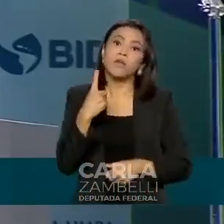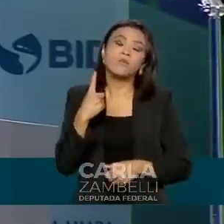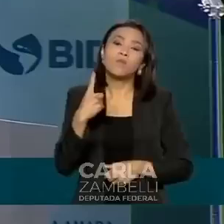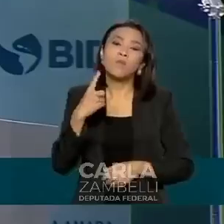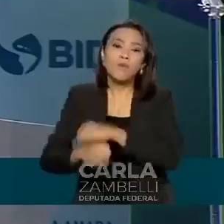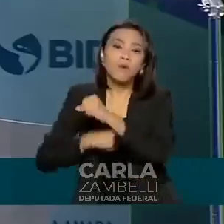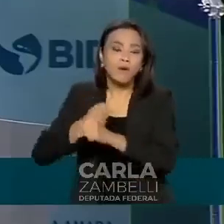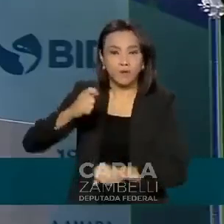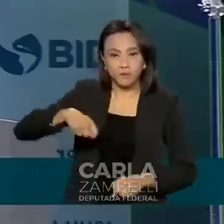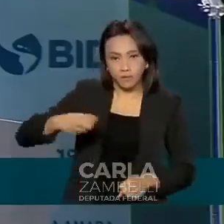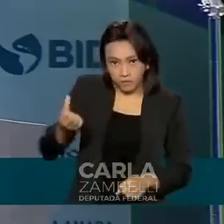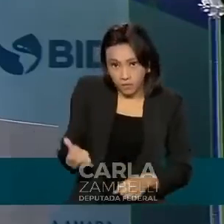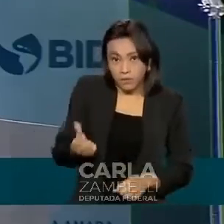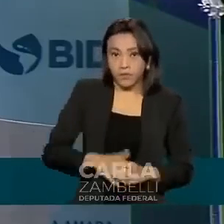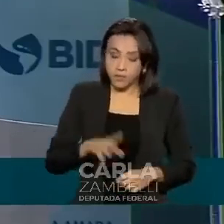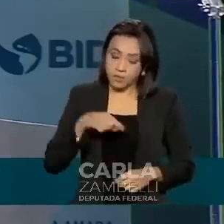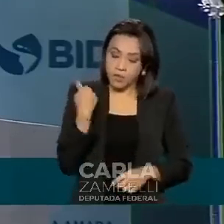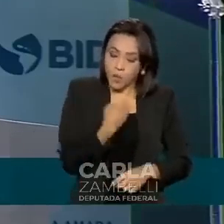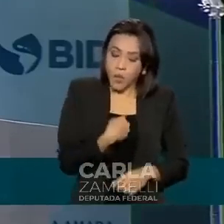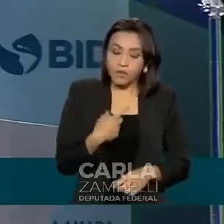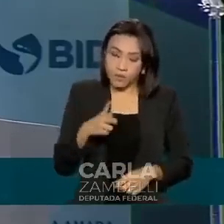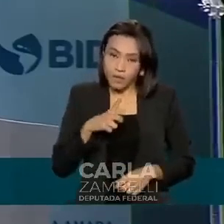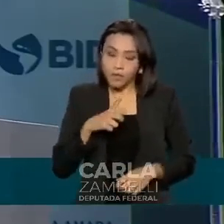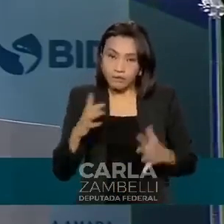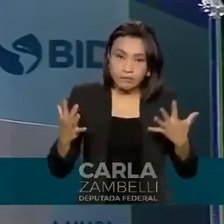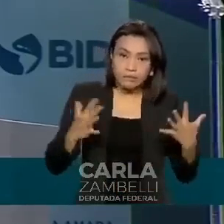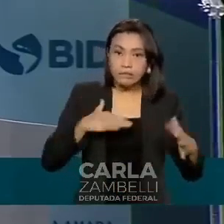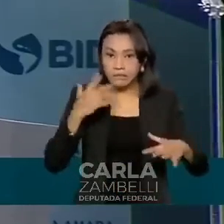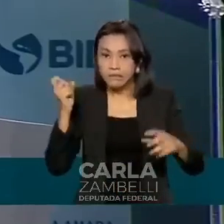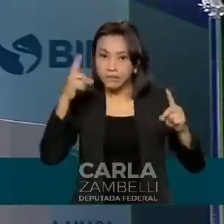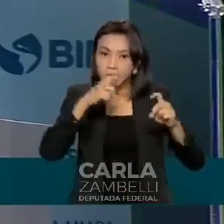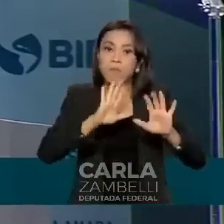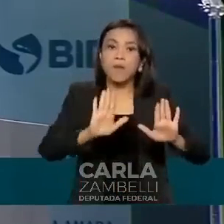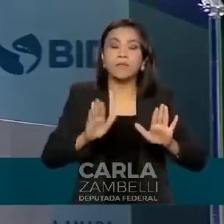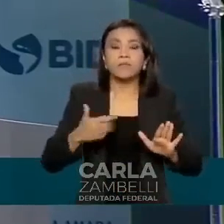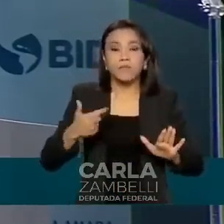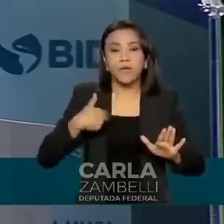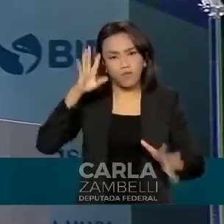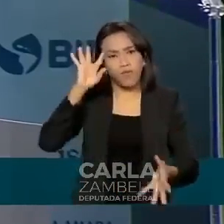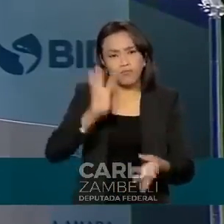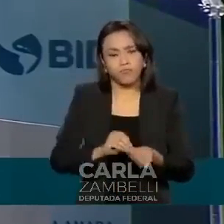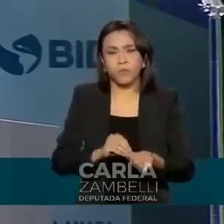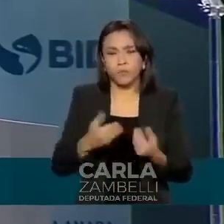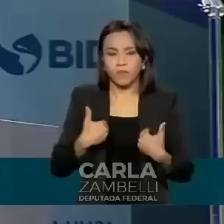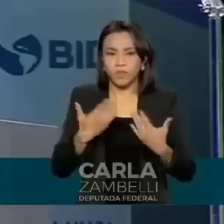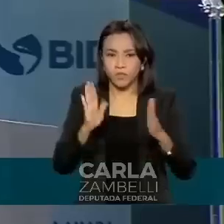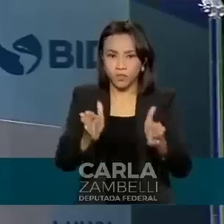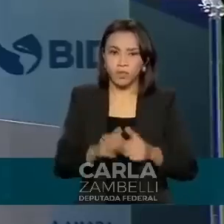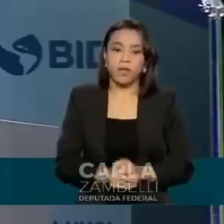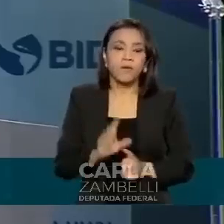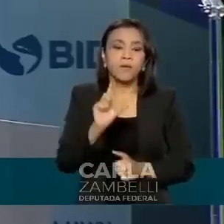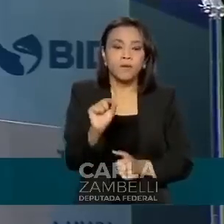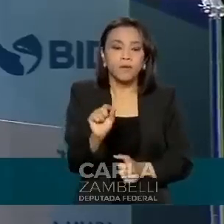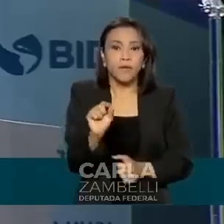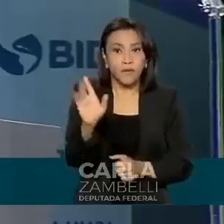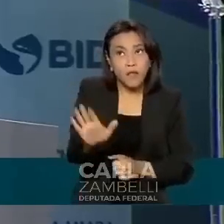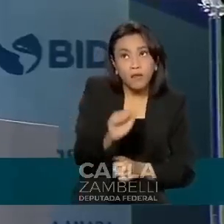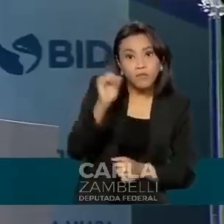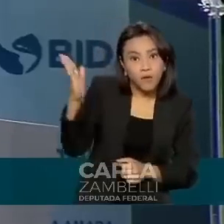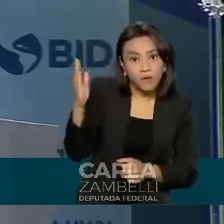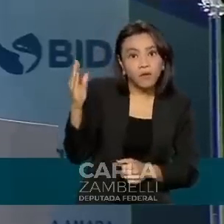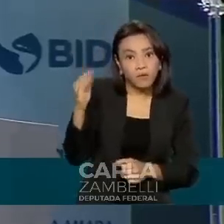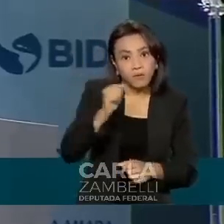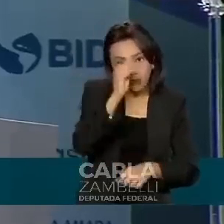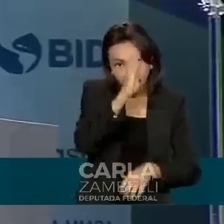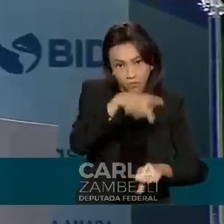meio Agora nós estamos sobre dentro do leque então a minha primeira observação eu termino por aqui é a observação de que lá